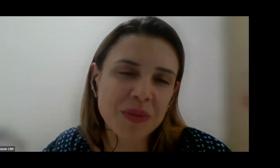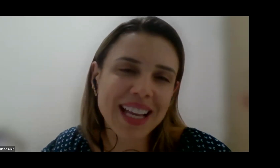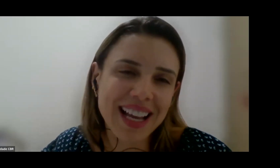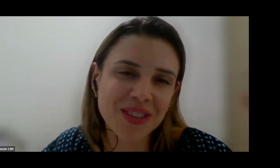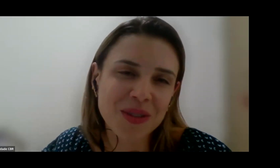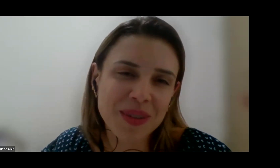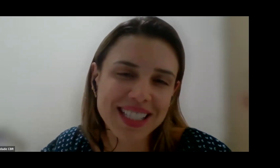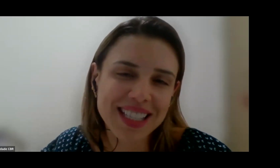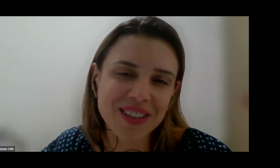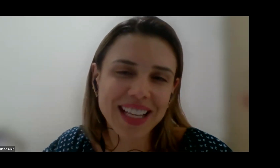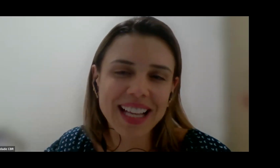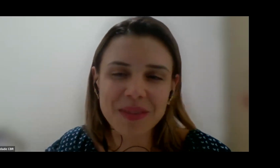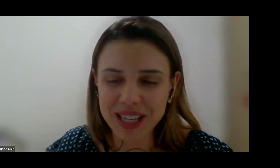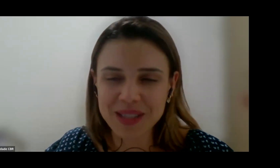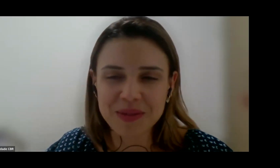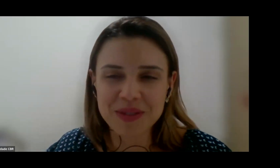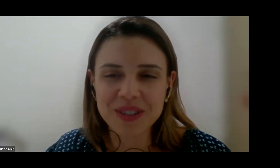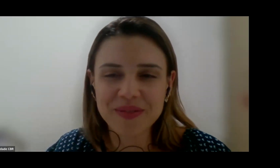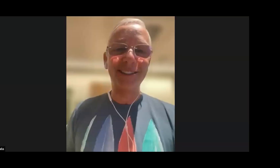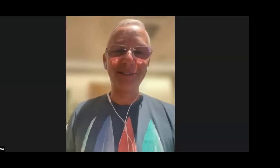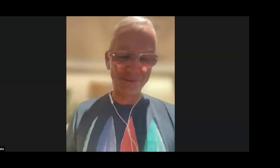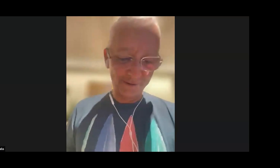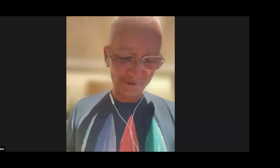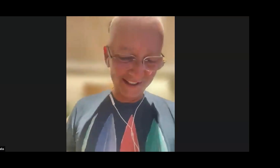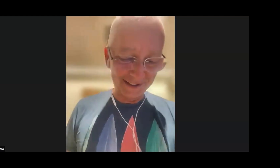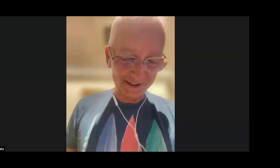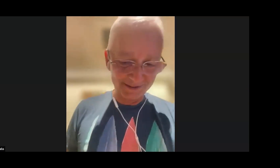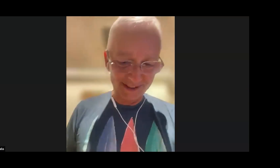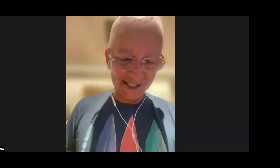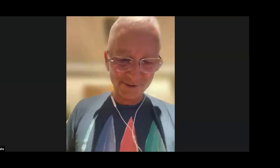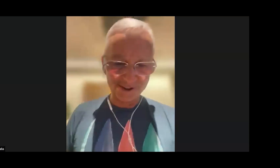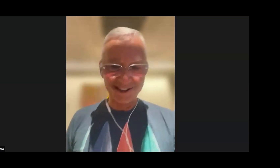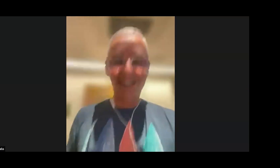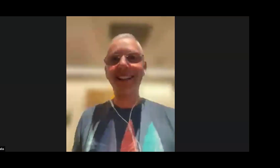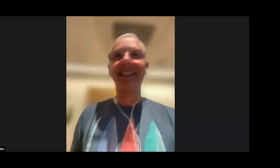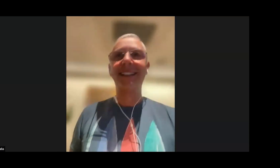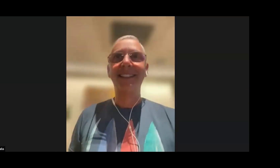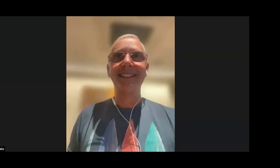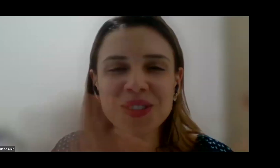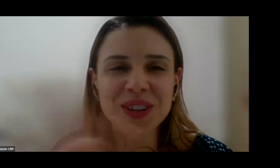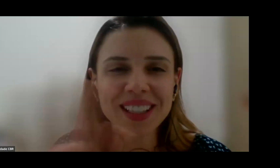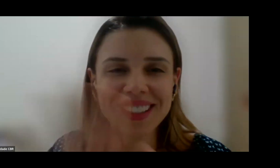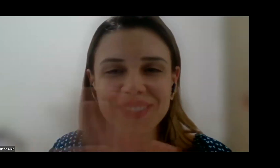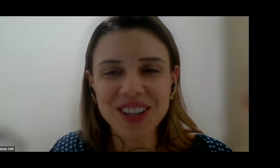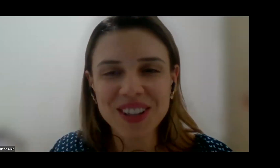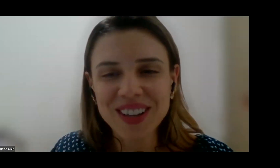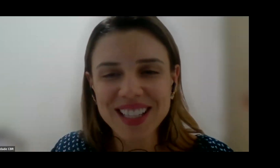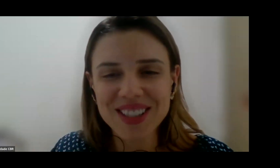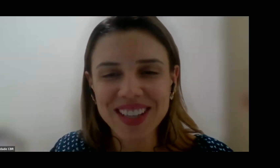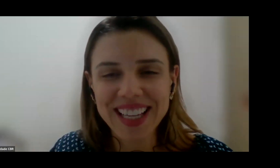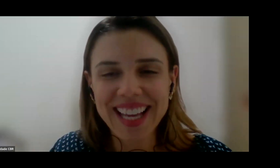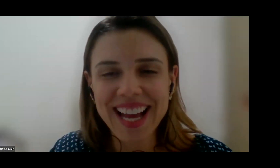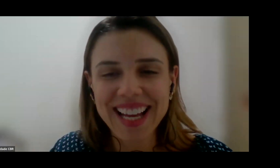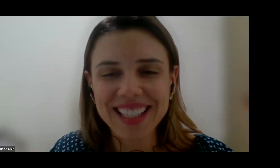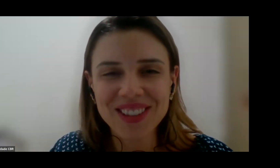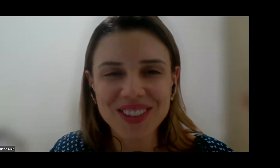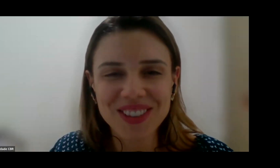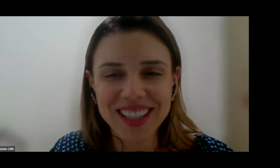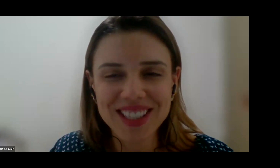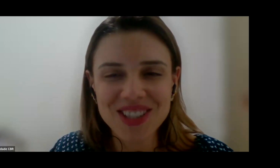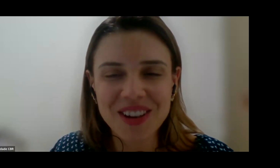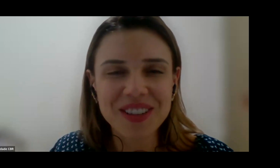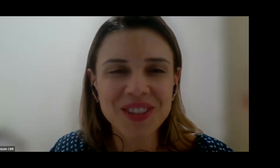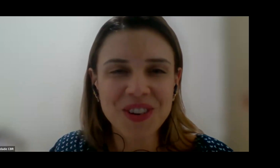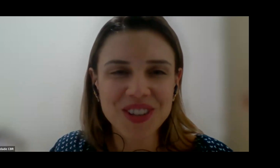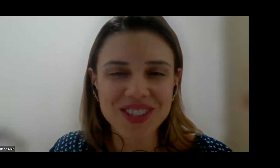dele. Muito obrigada, doutor Marcelo, obrigada fico mesmo, viu? feliz, fico muito feliz. Obrigado Doutor Rui você. também, doutor Rui. Boa noite, obrigada, doutor